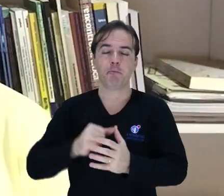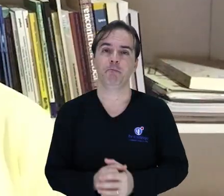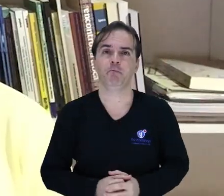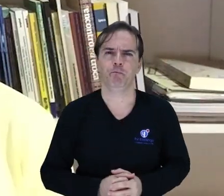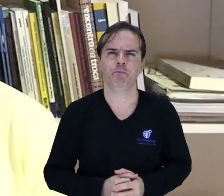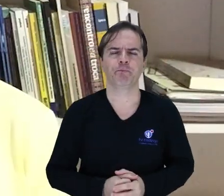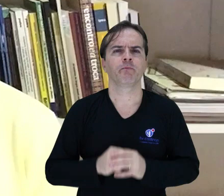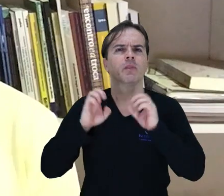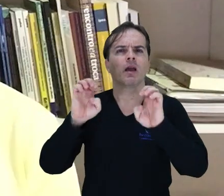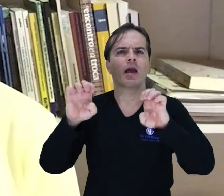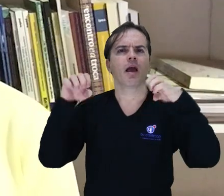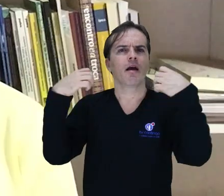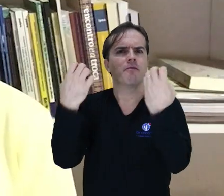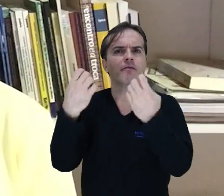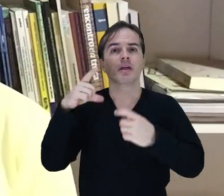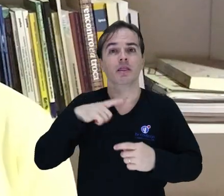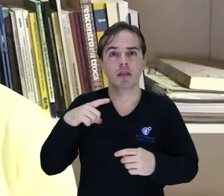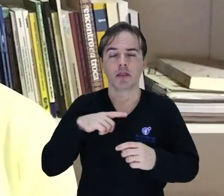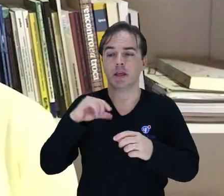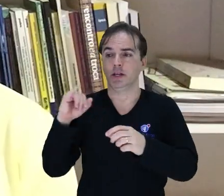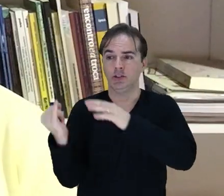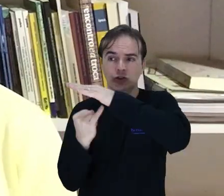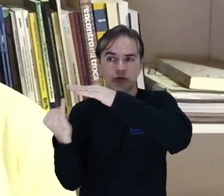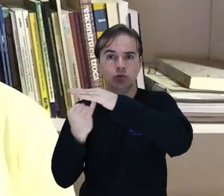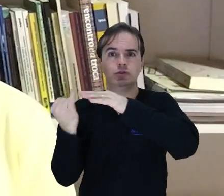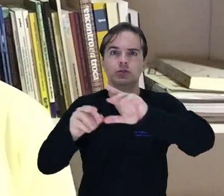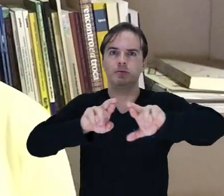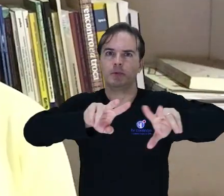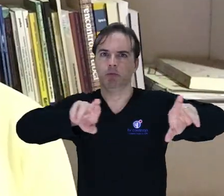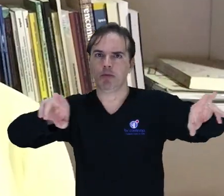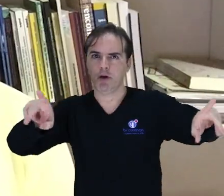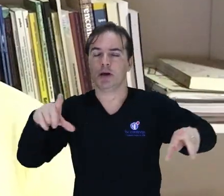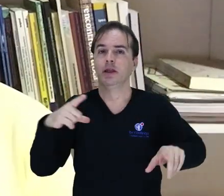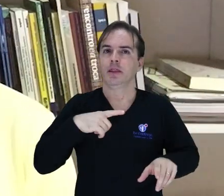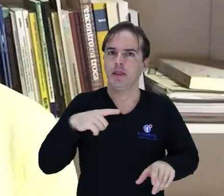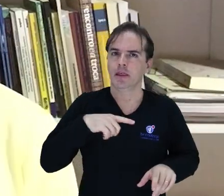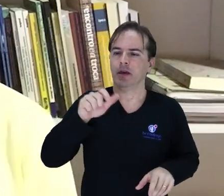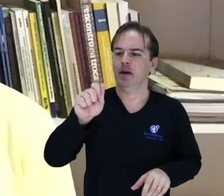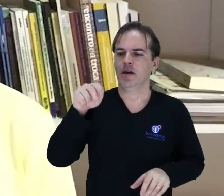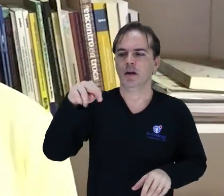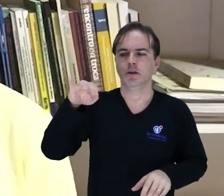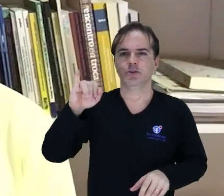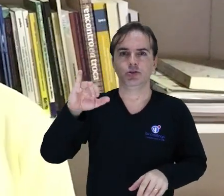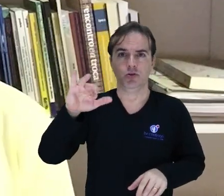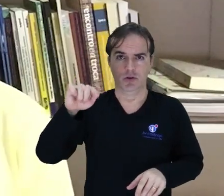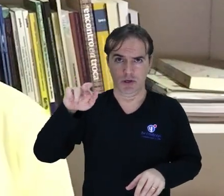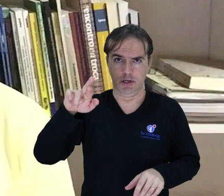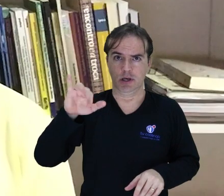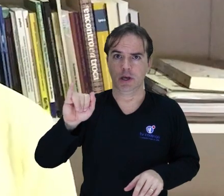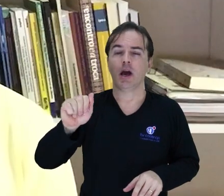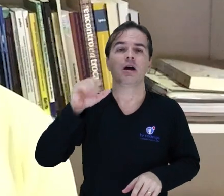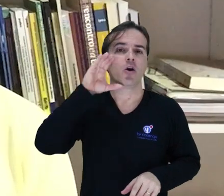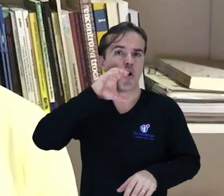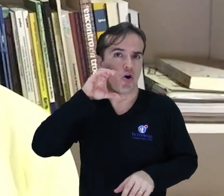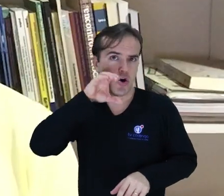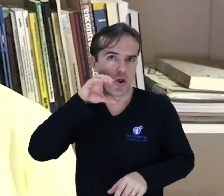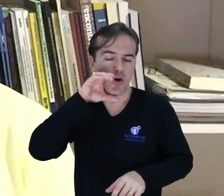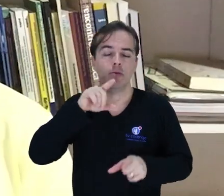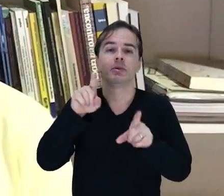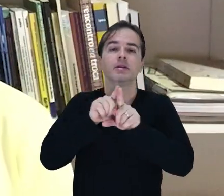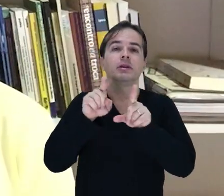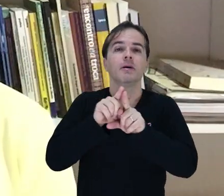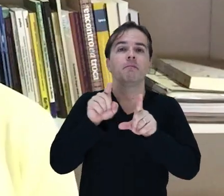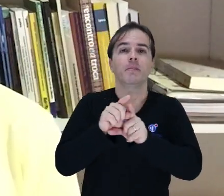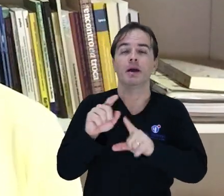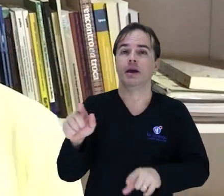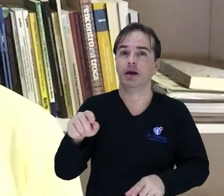evento, ele tem como instituições organizadoras a Universidade de Antioquia, na Colômbia, a Universidade de Buenos